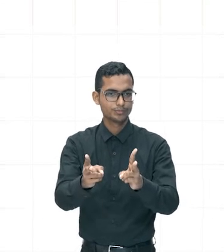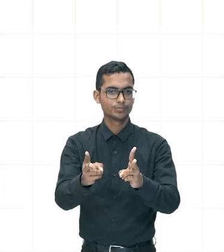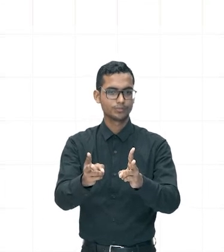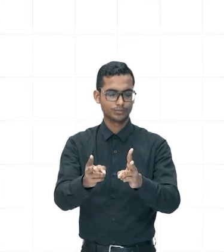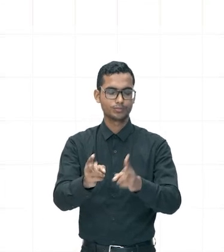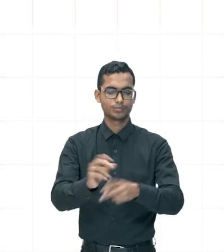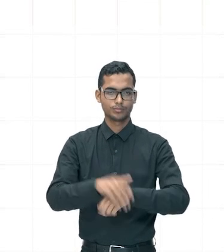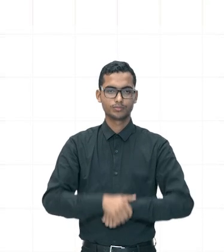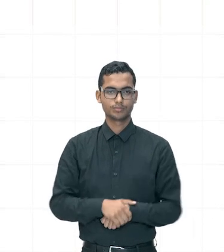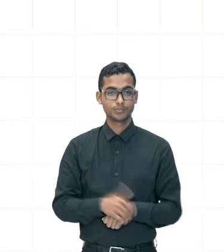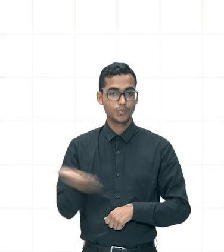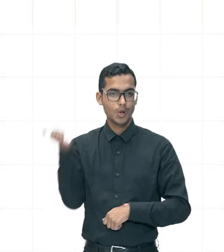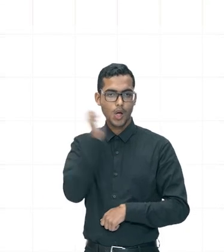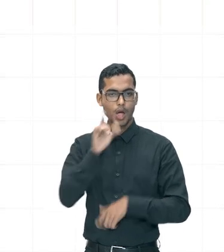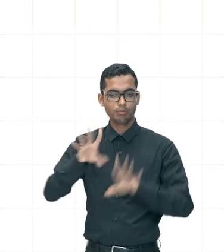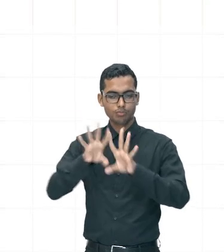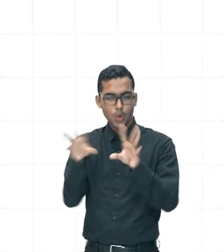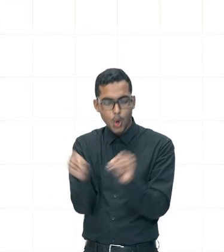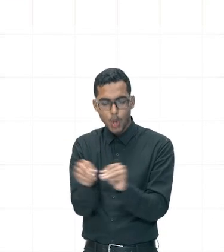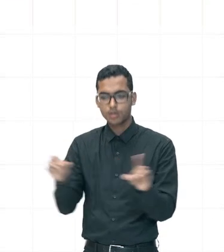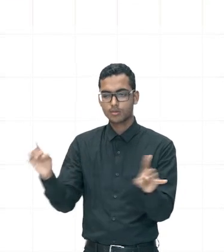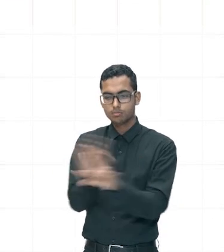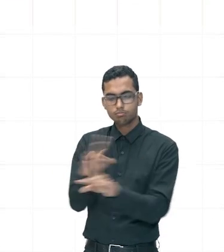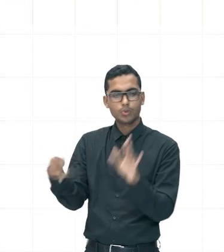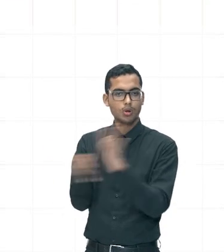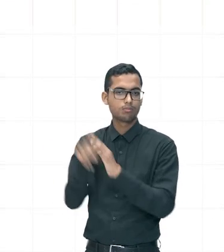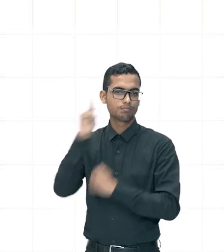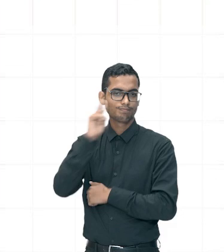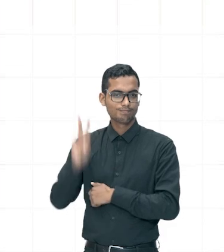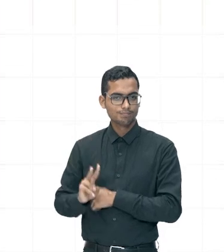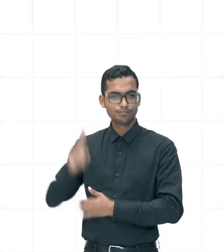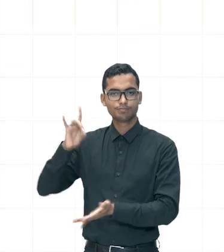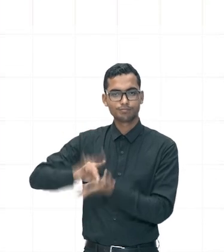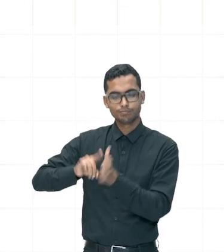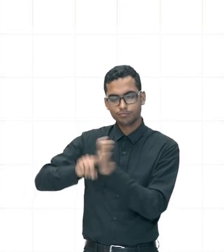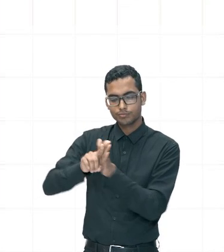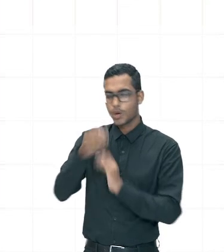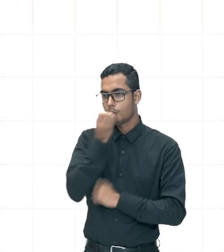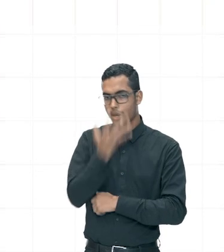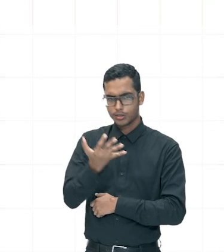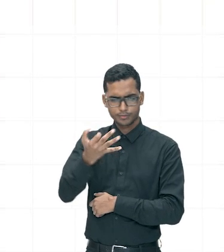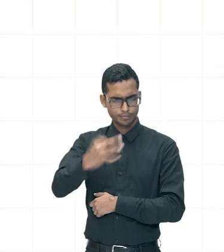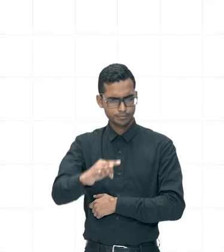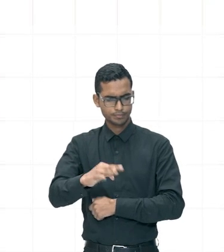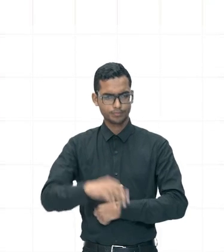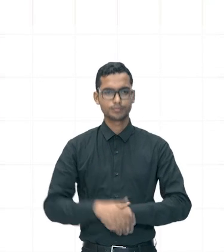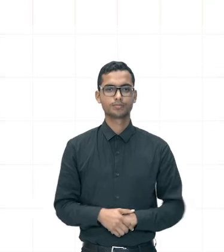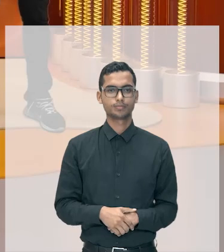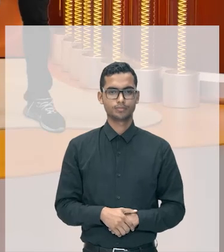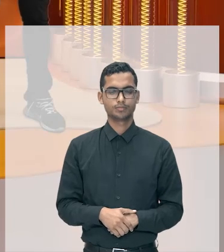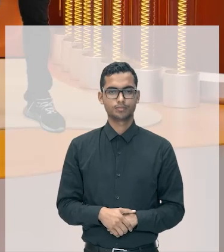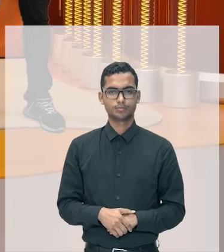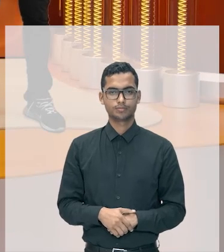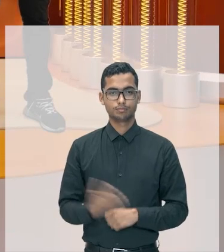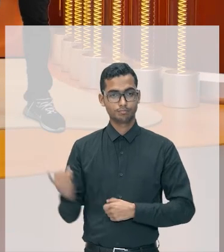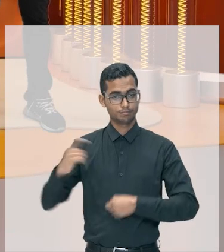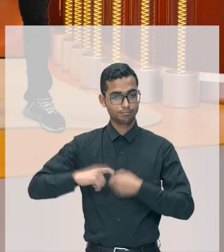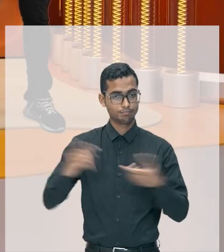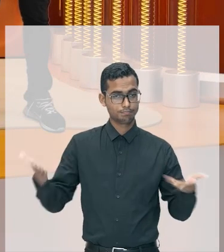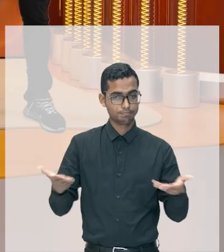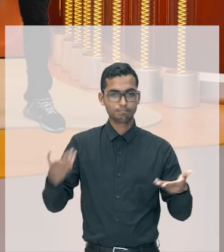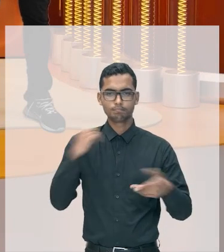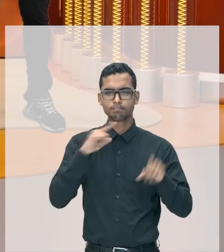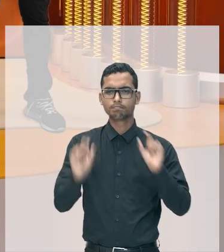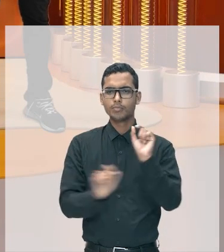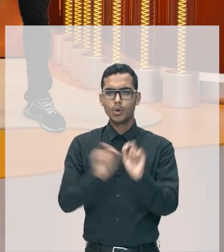do conhecimento para contar a história, para investigar aí a história. Certo, galerinha? Voltando aqui para o